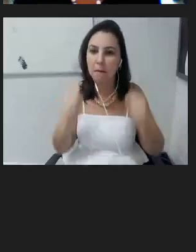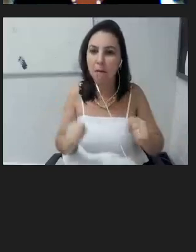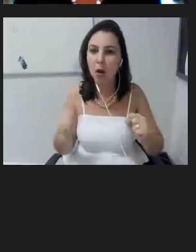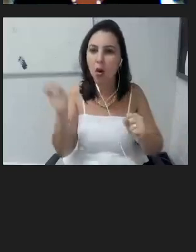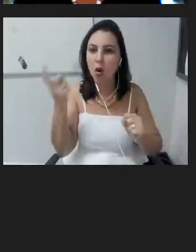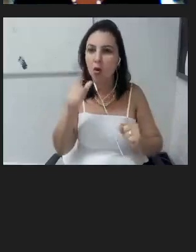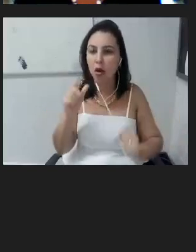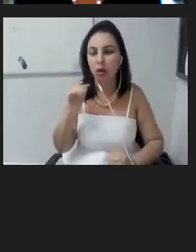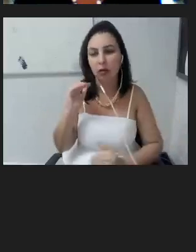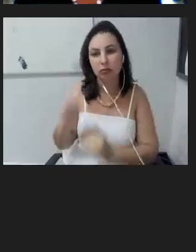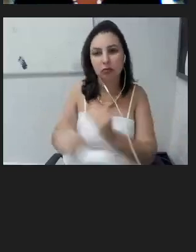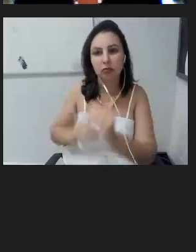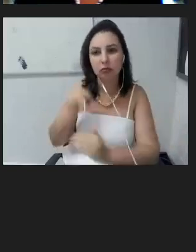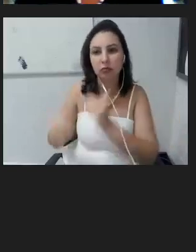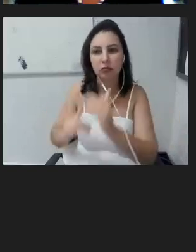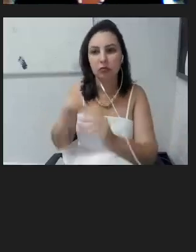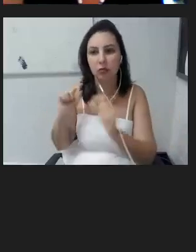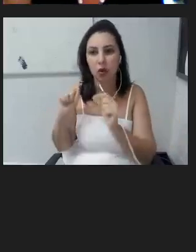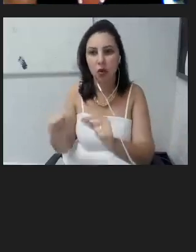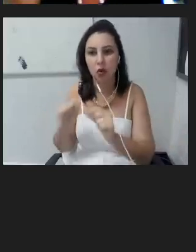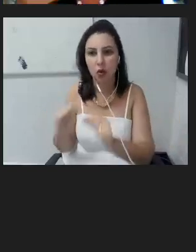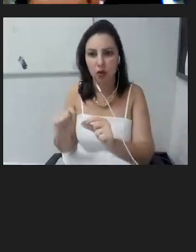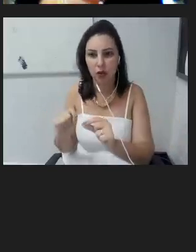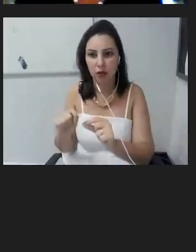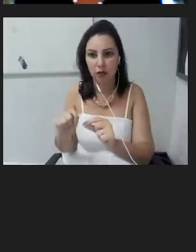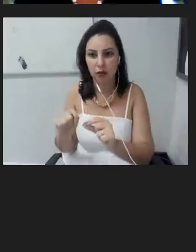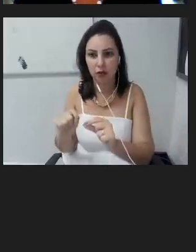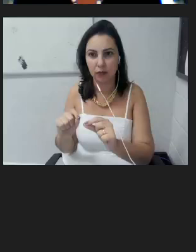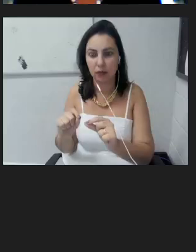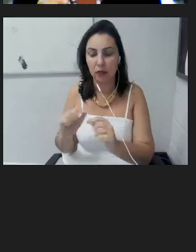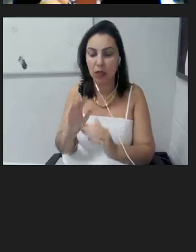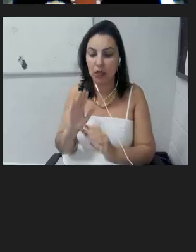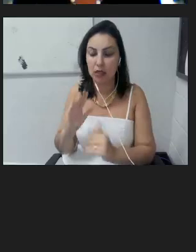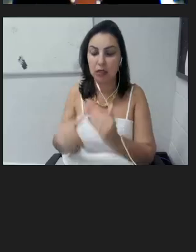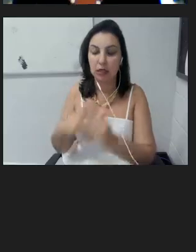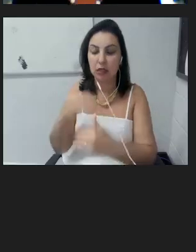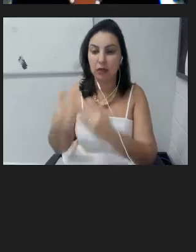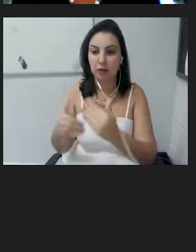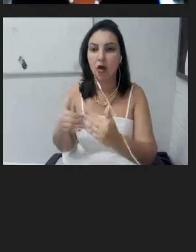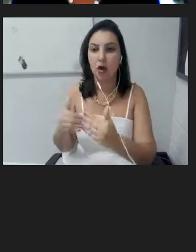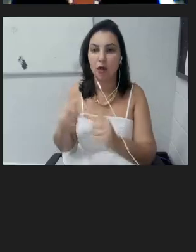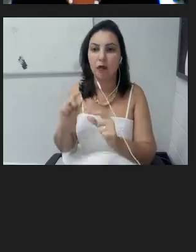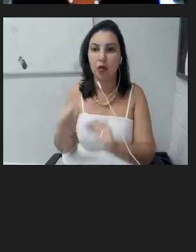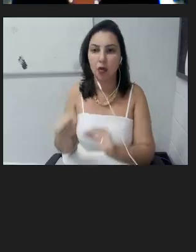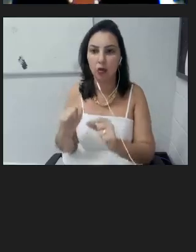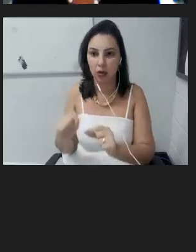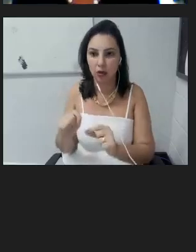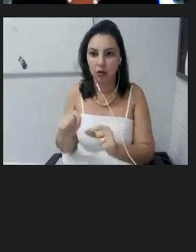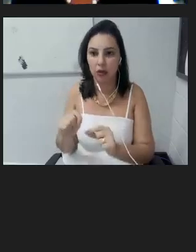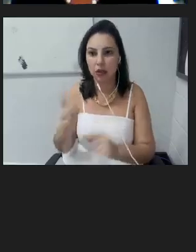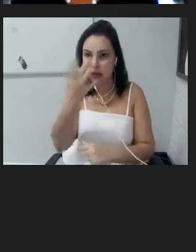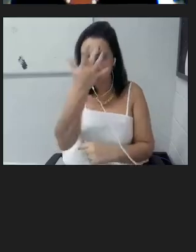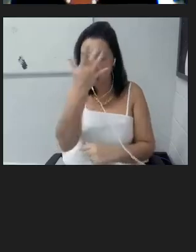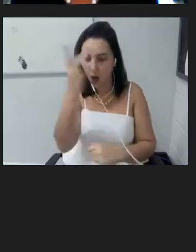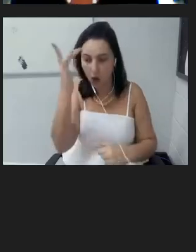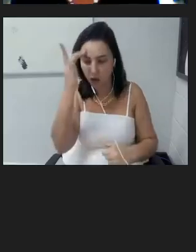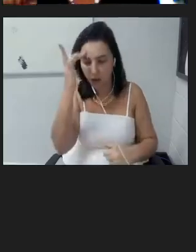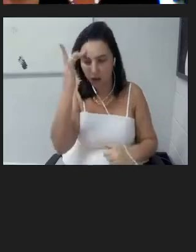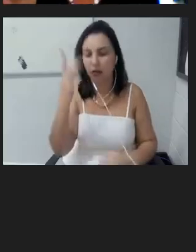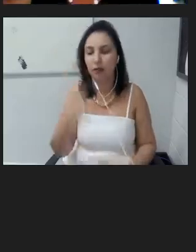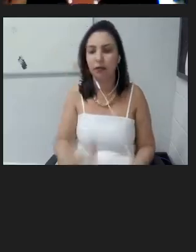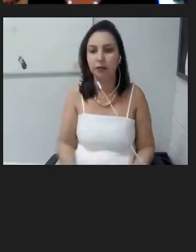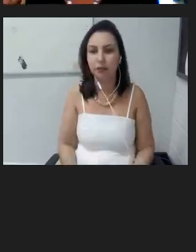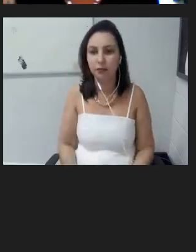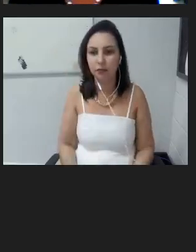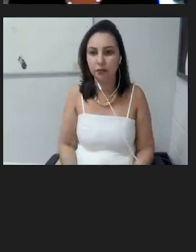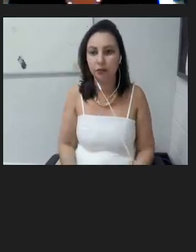constrói e se desenvolve o processo de saúde mental. Falei que